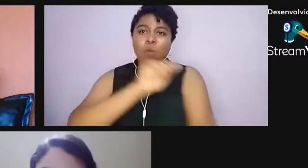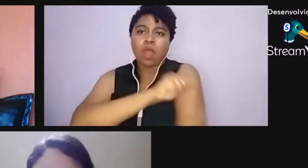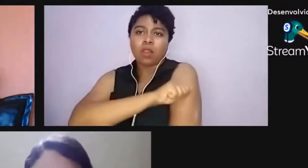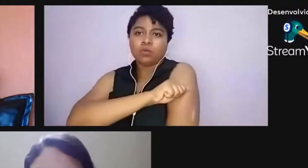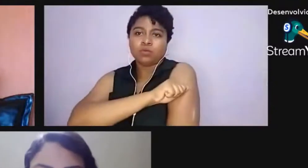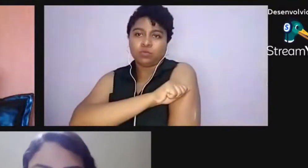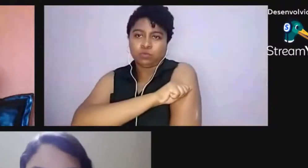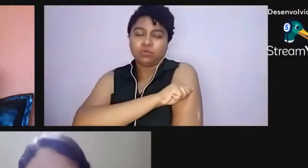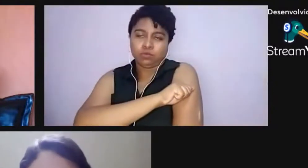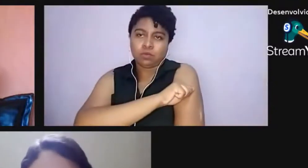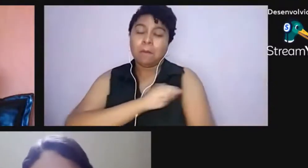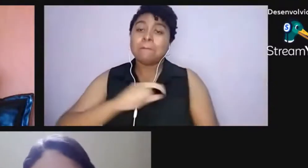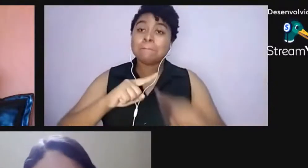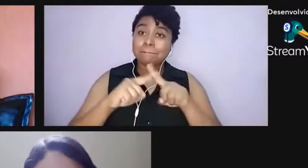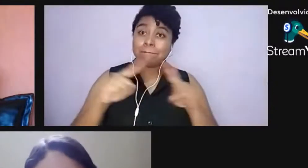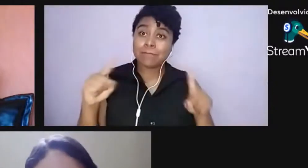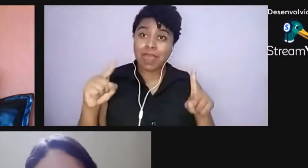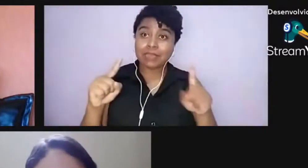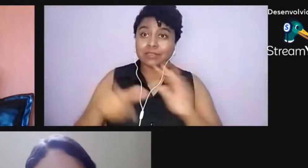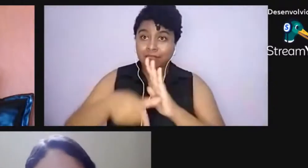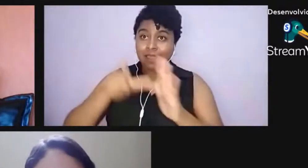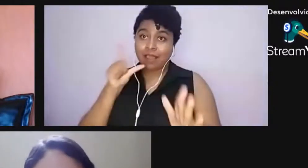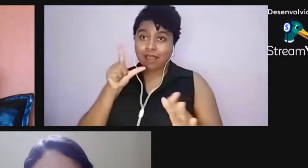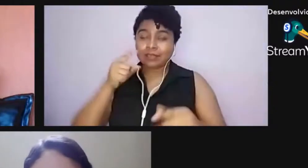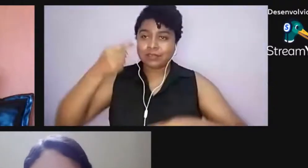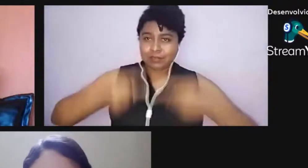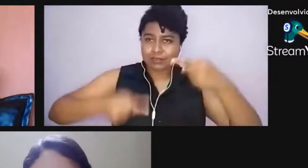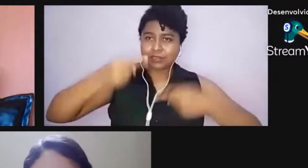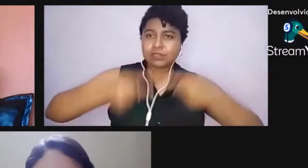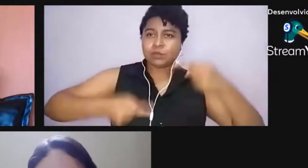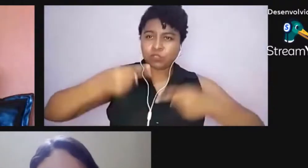estava discutindo, e eu vi que é uma discussão